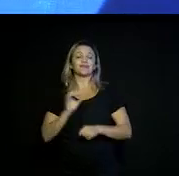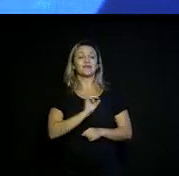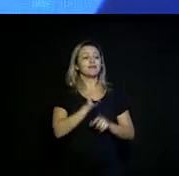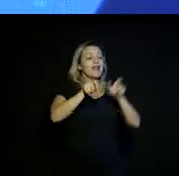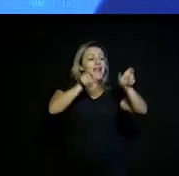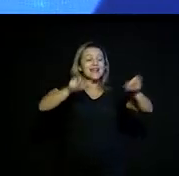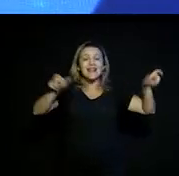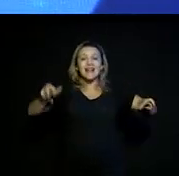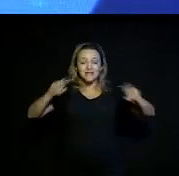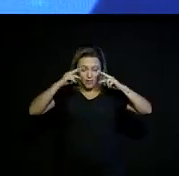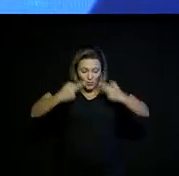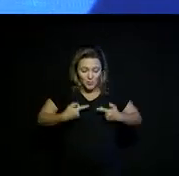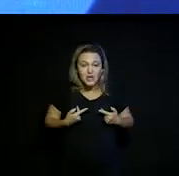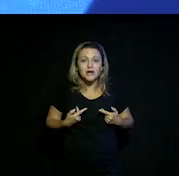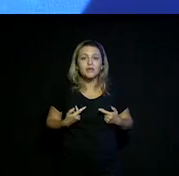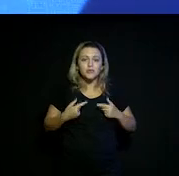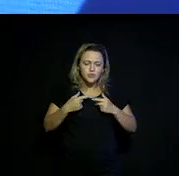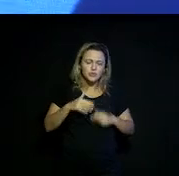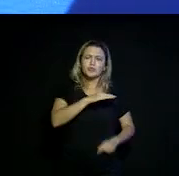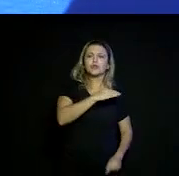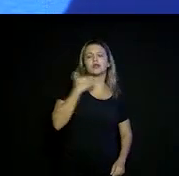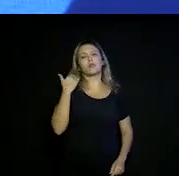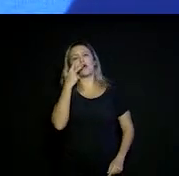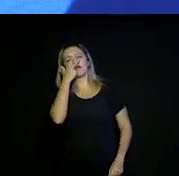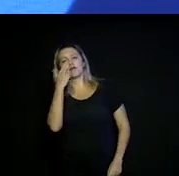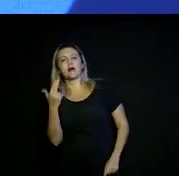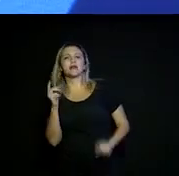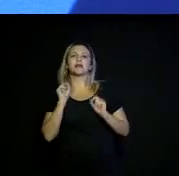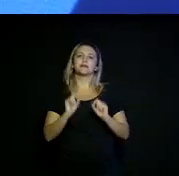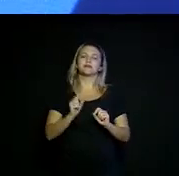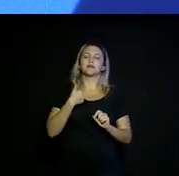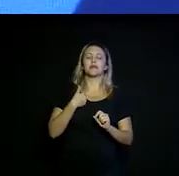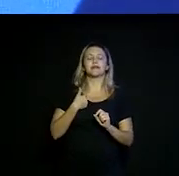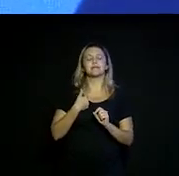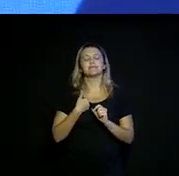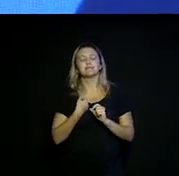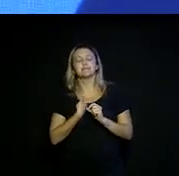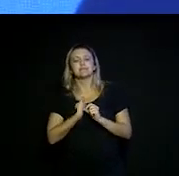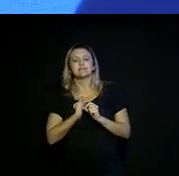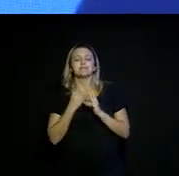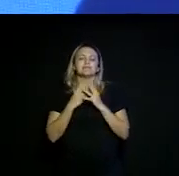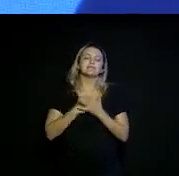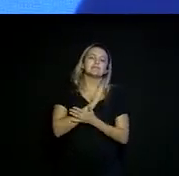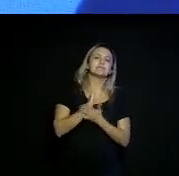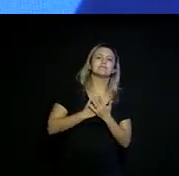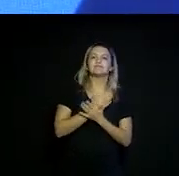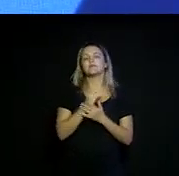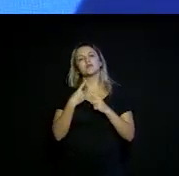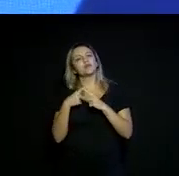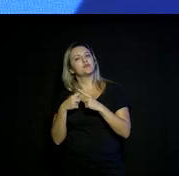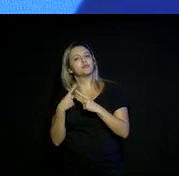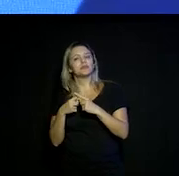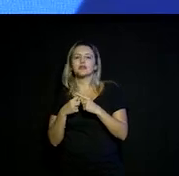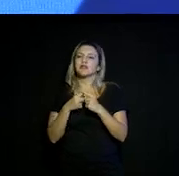universo ímpar e irrepetível com o qual eu deixei de travar contato. Entendem isso? Você